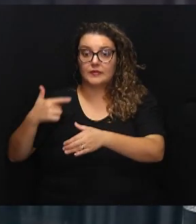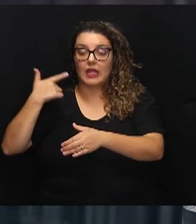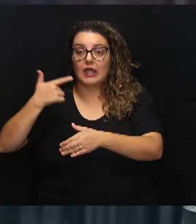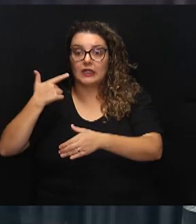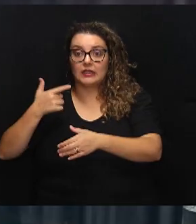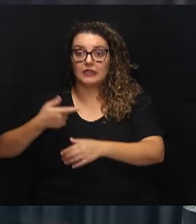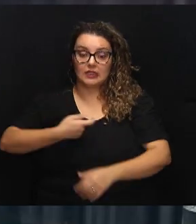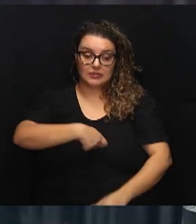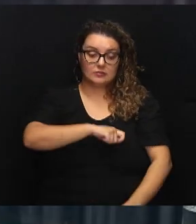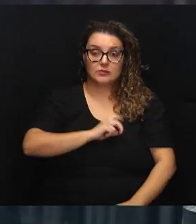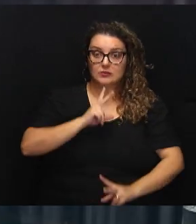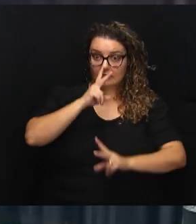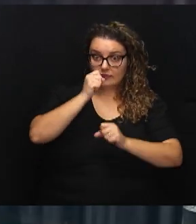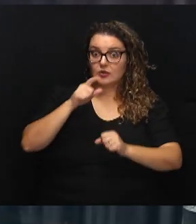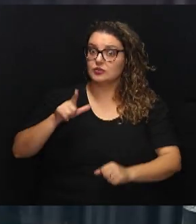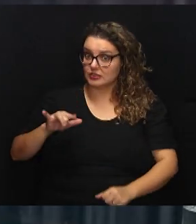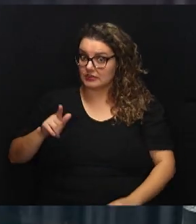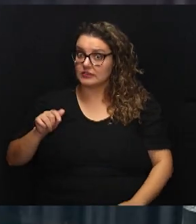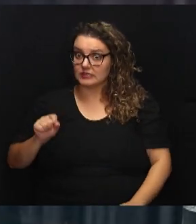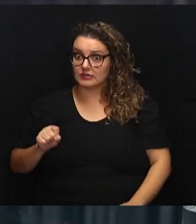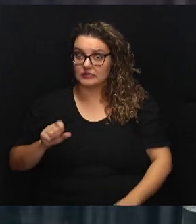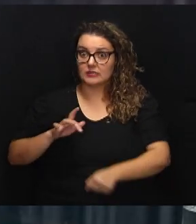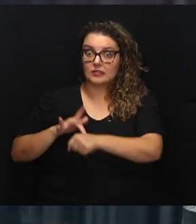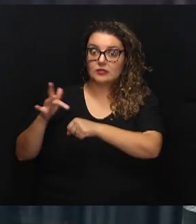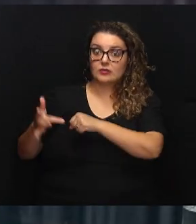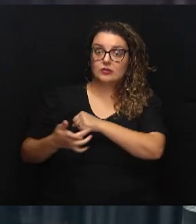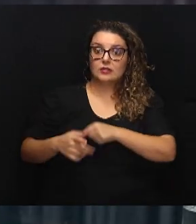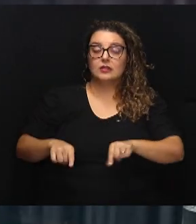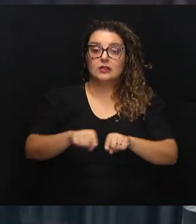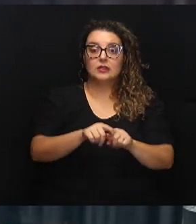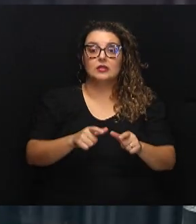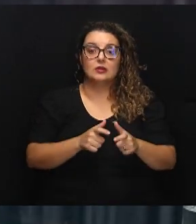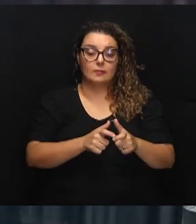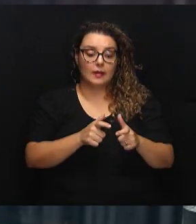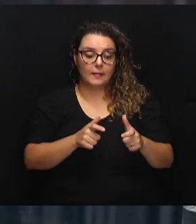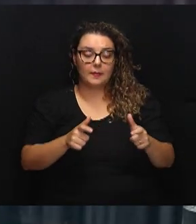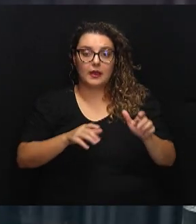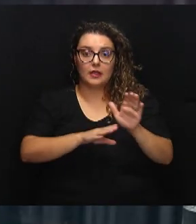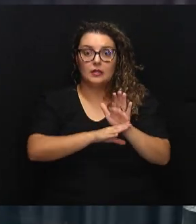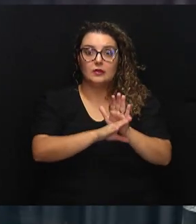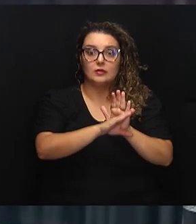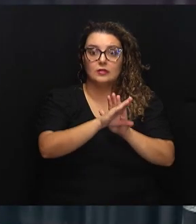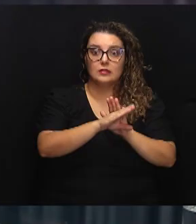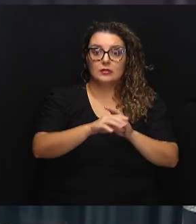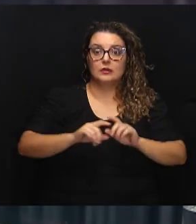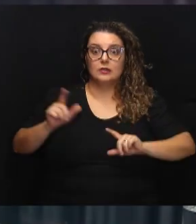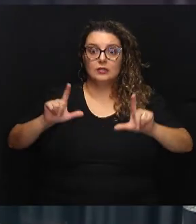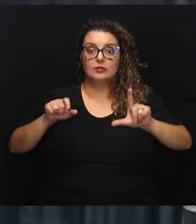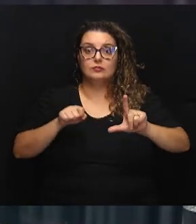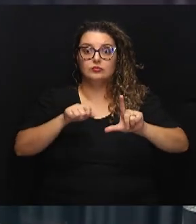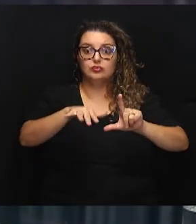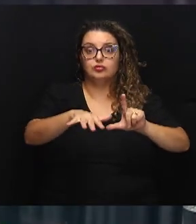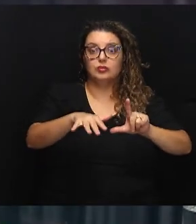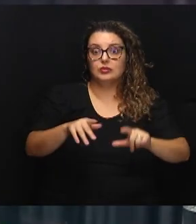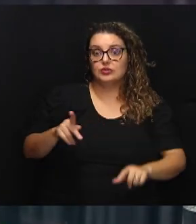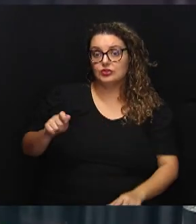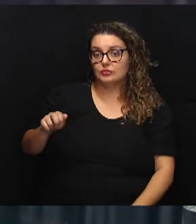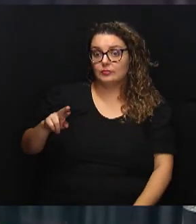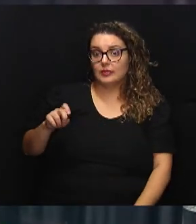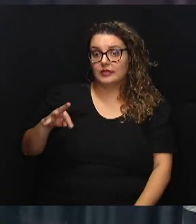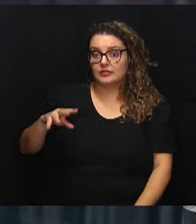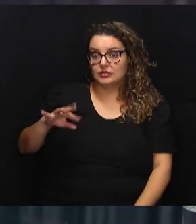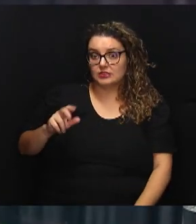que são bem fortes. Rede social e também que cresceu bastante as transmissões de partidas no